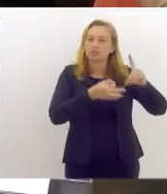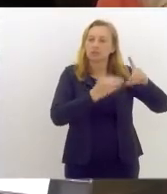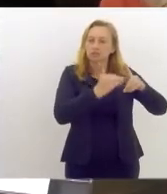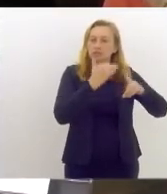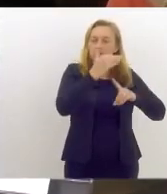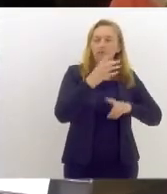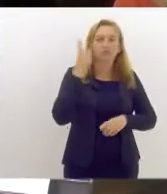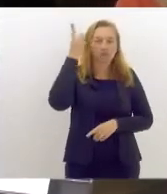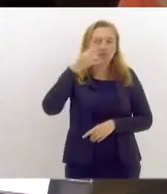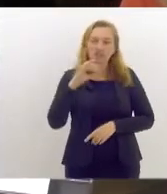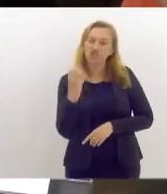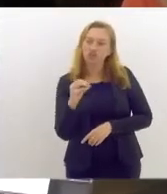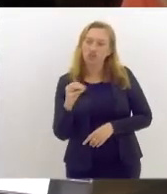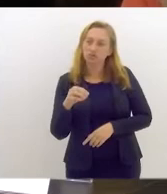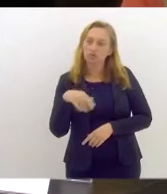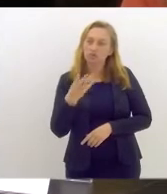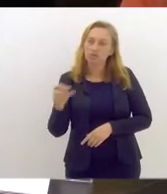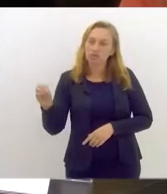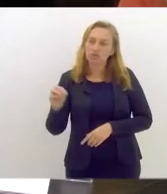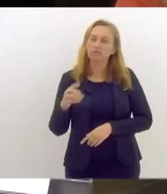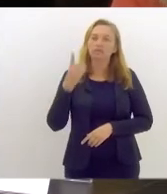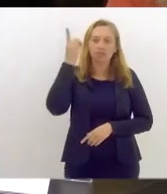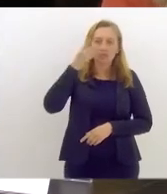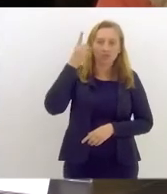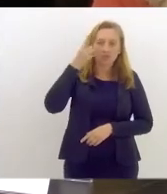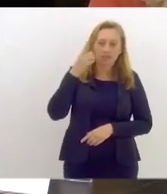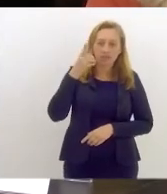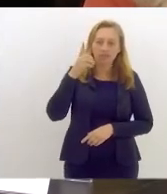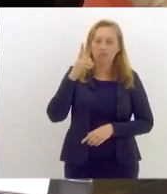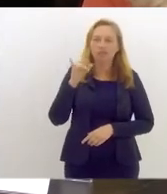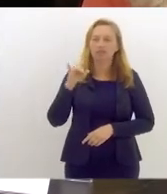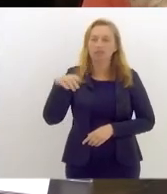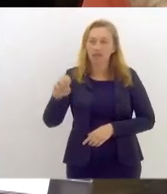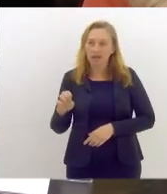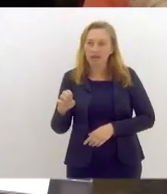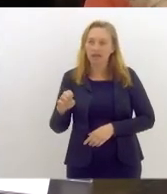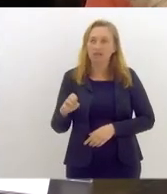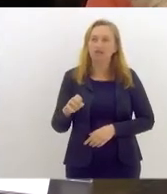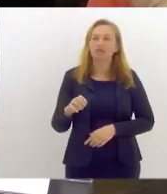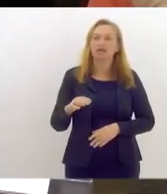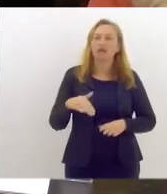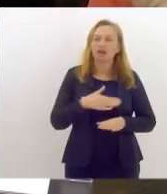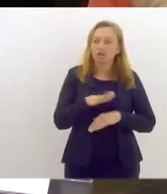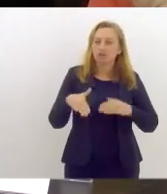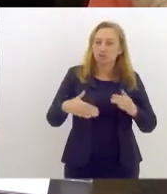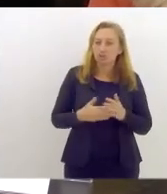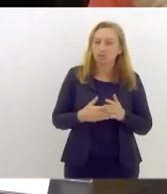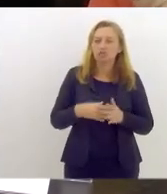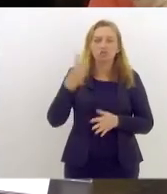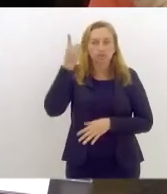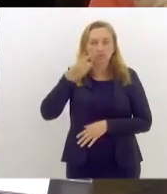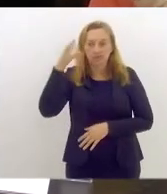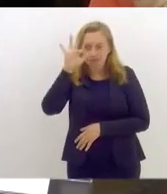e deputada Daniela do Waguinho nome de quem cumprimento todos os parlamentares federais